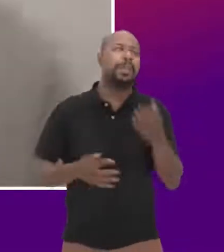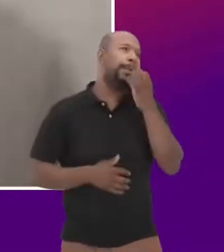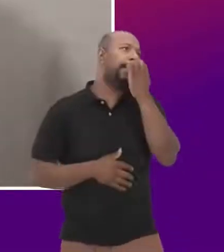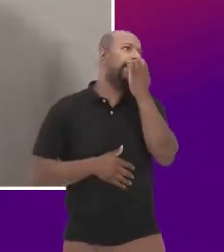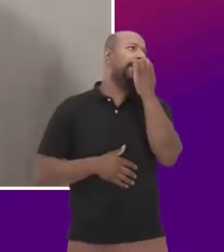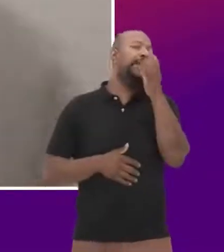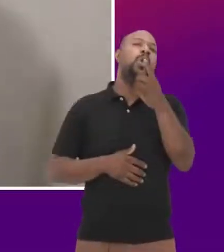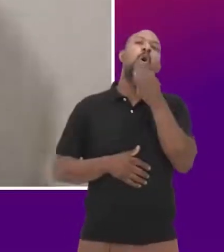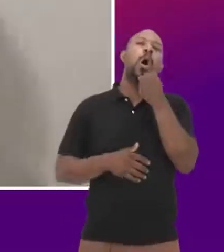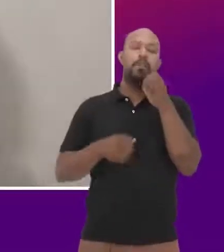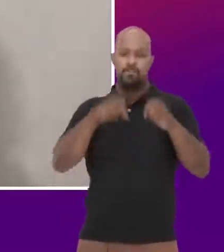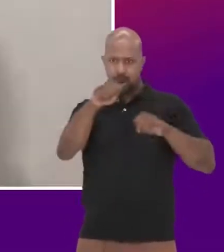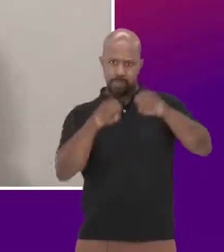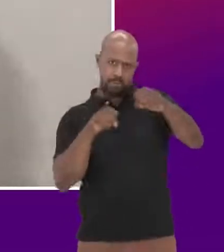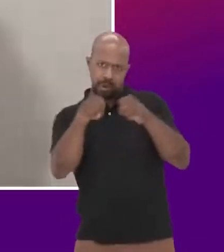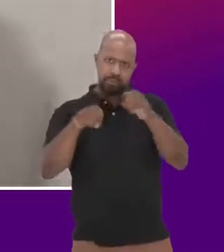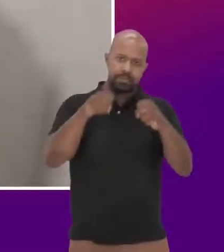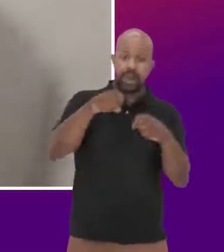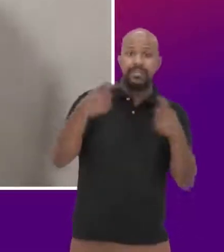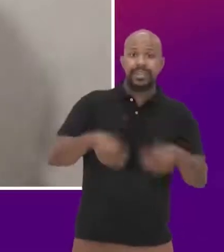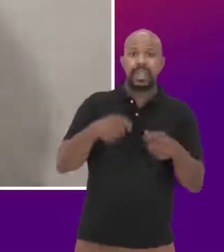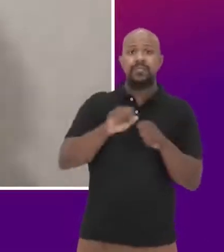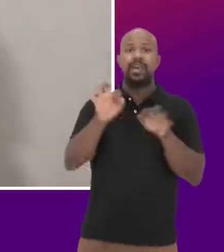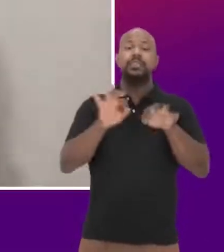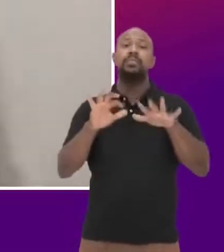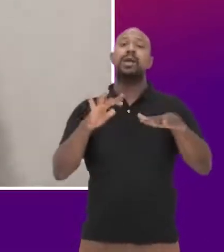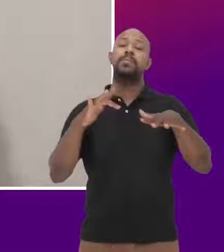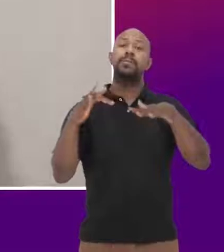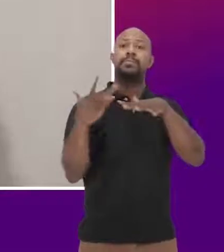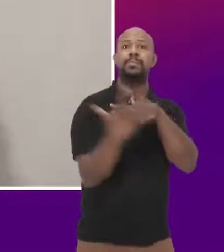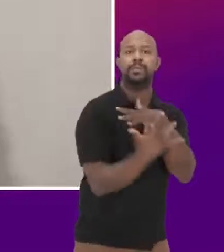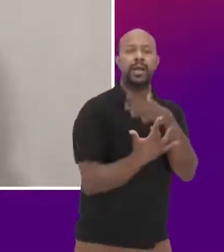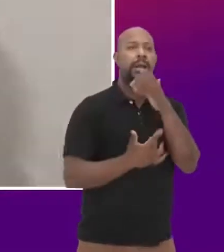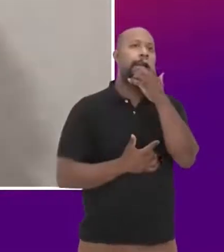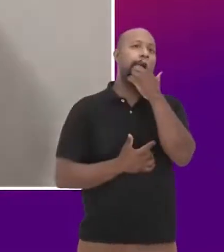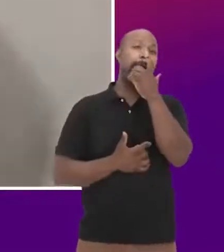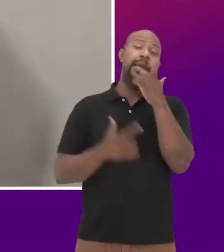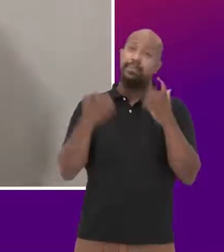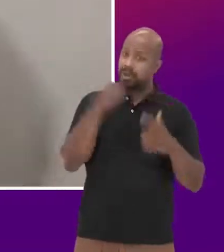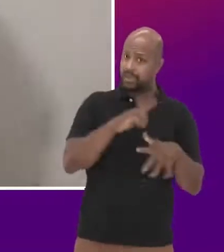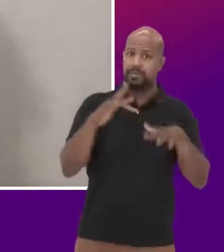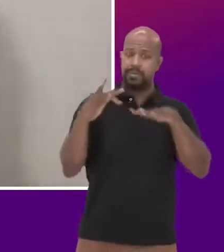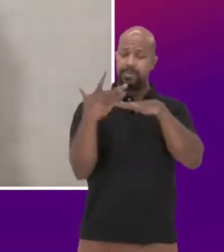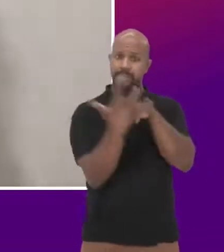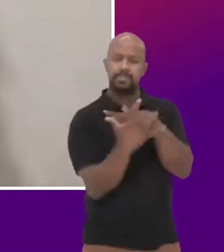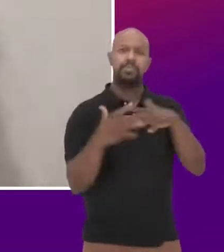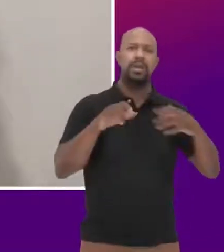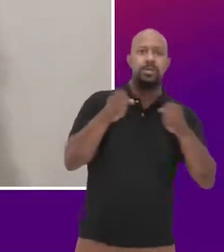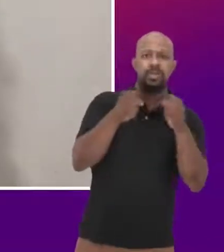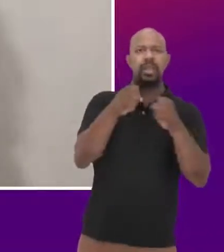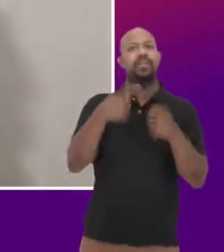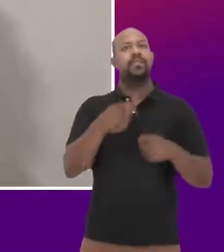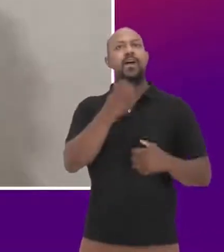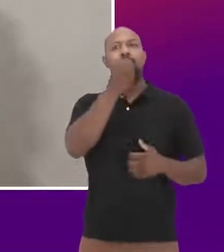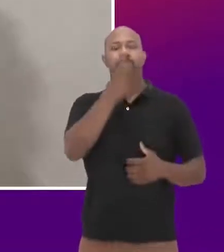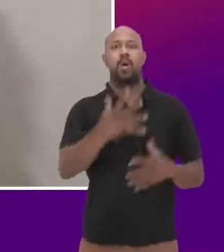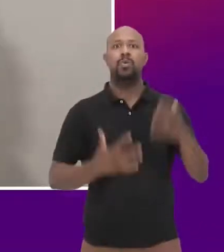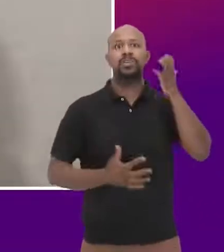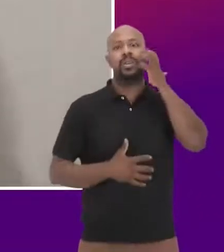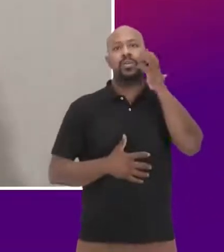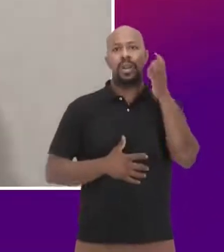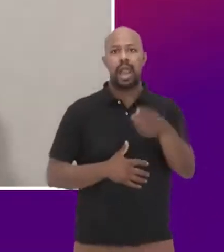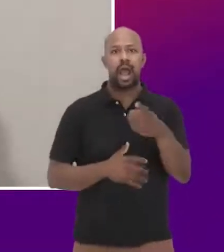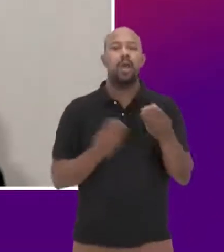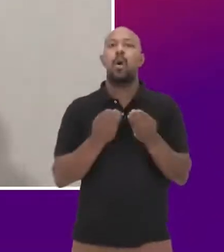um boxeador que precisava fazer uma rede social. E para fazer uma rede social, ele precisava de um bom celular.